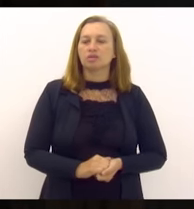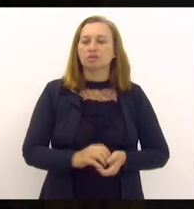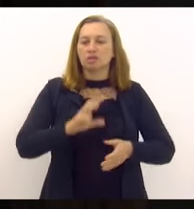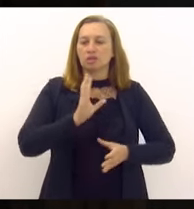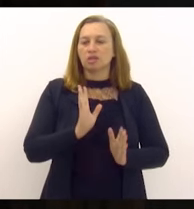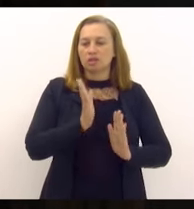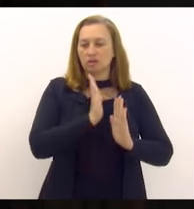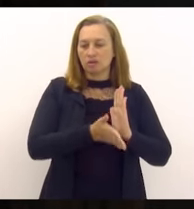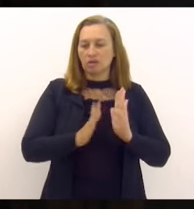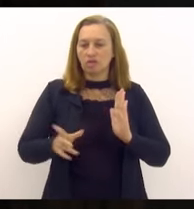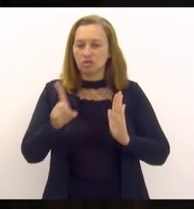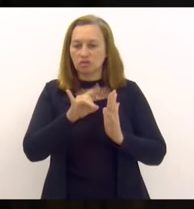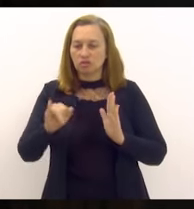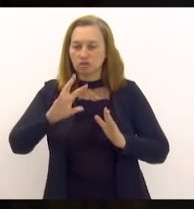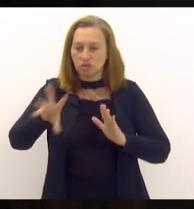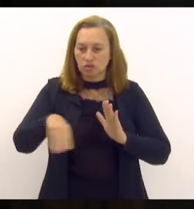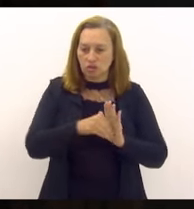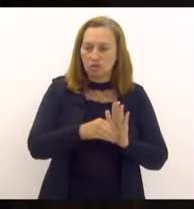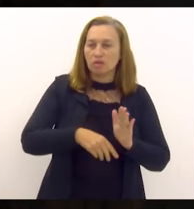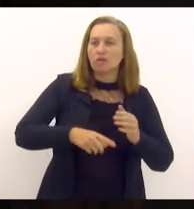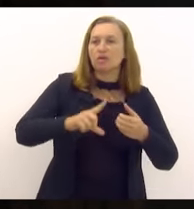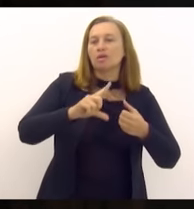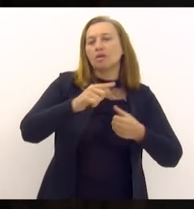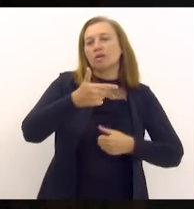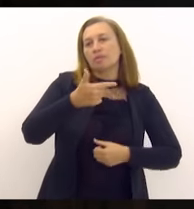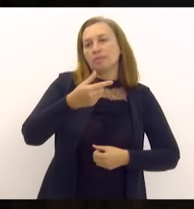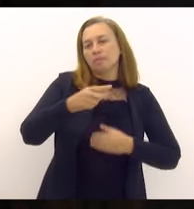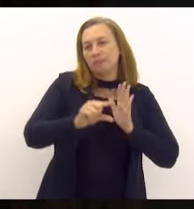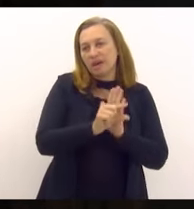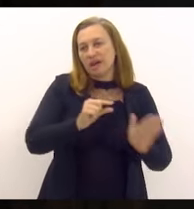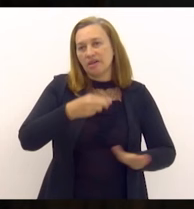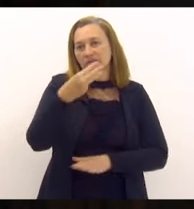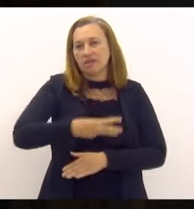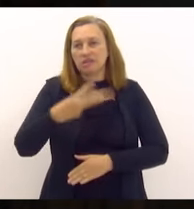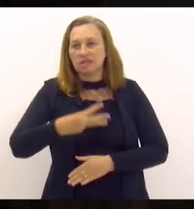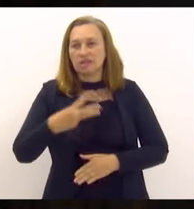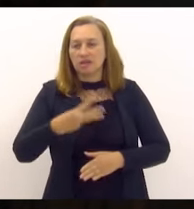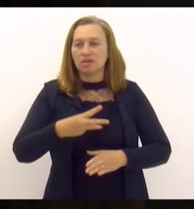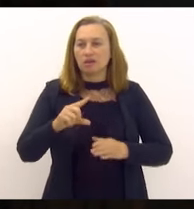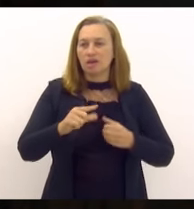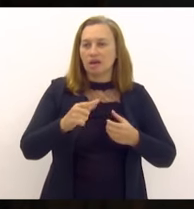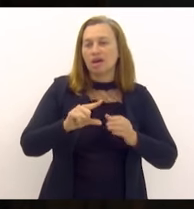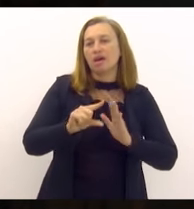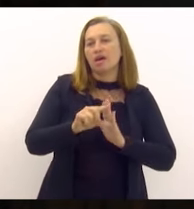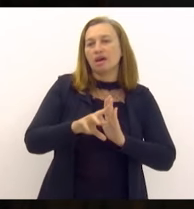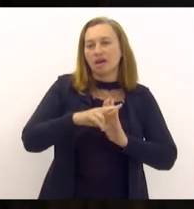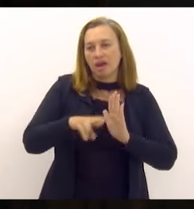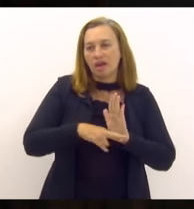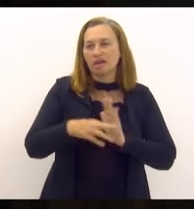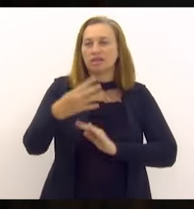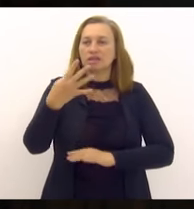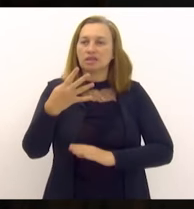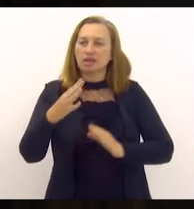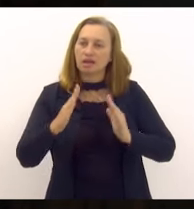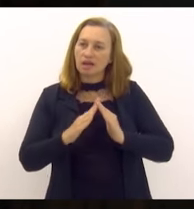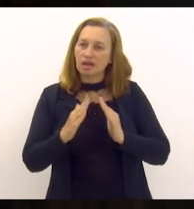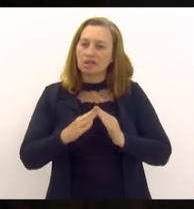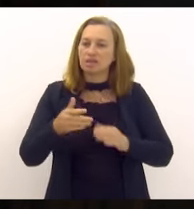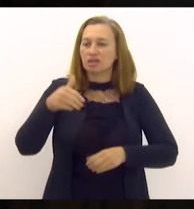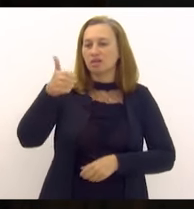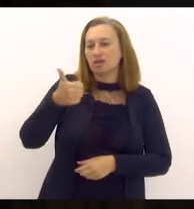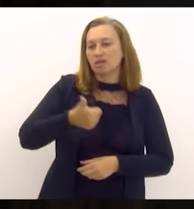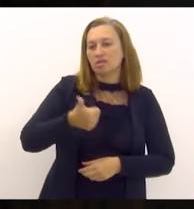Incluído na ordem do dia, de acordo com o parágrafo 3º do artigo 47 do Regimento Interno, em tramitação ordinária, em votação, em